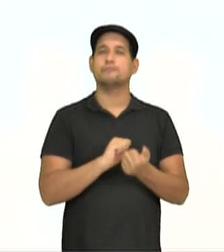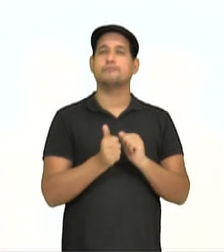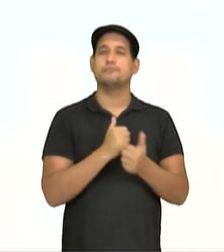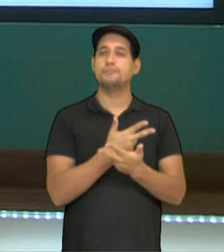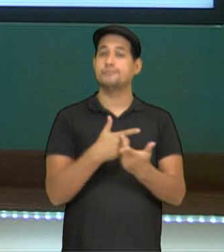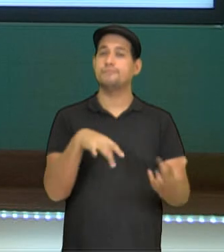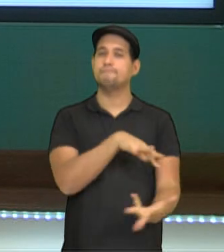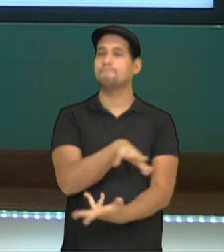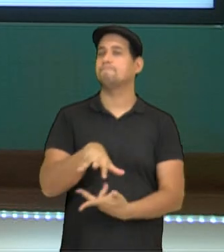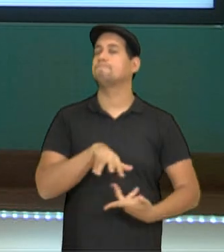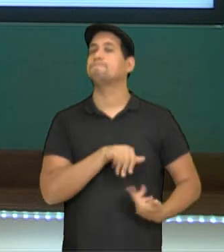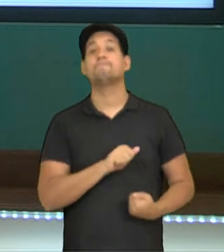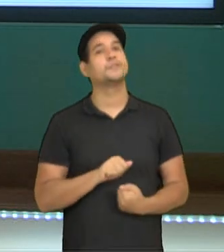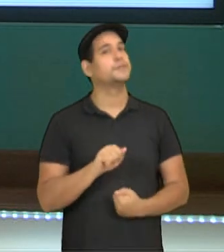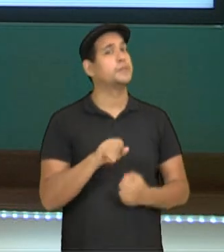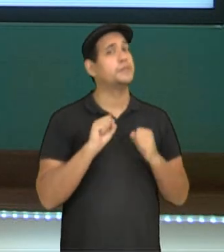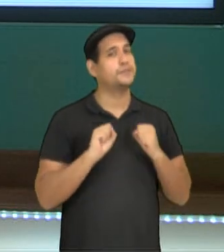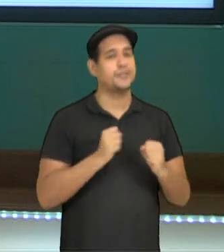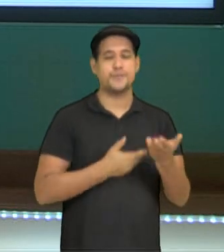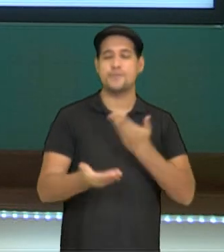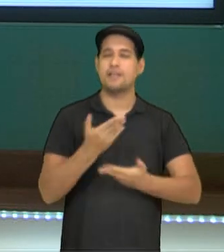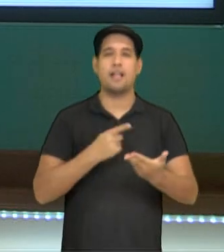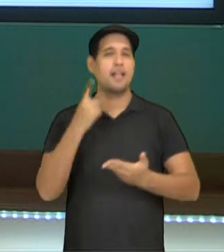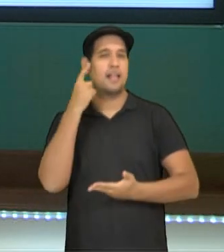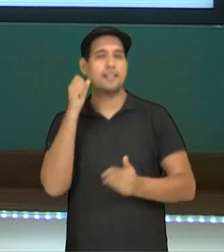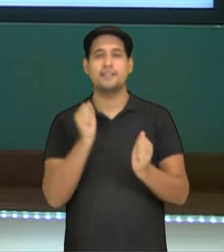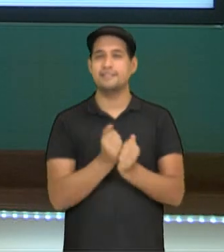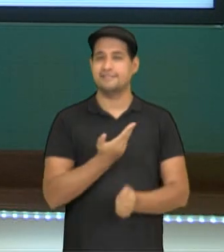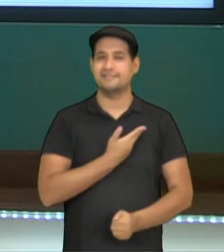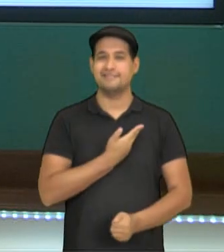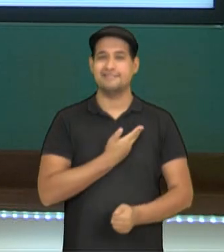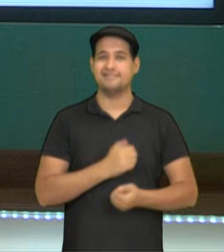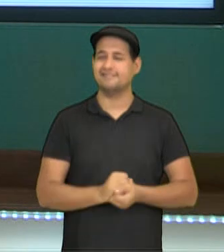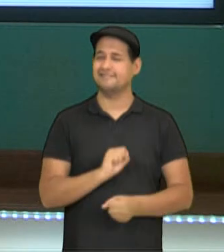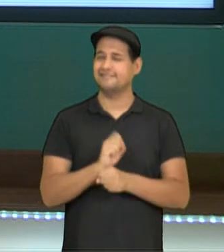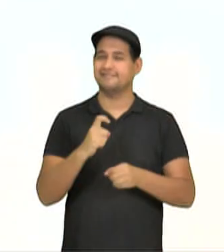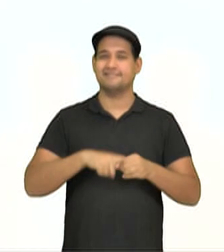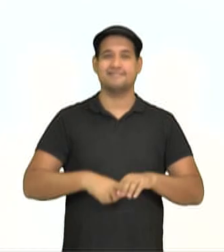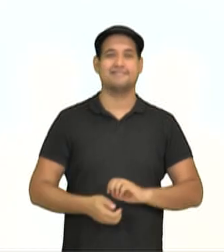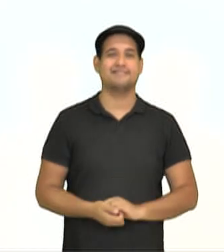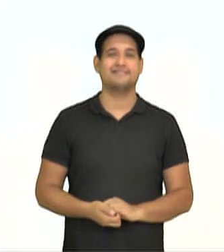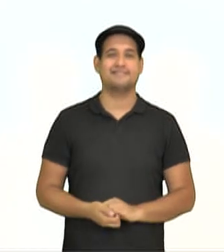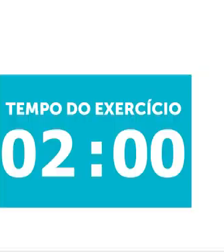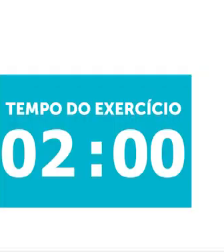futebol no mundo. E se você puder, compartilhe as suas ideias com os seus colegas. Já voltamos.